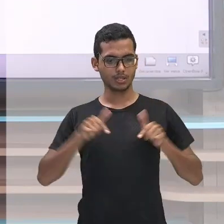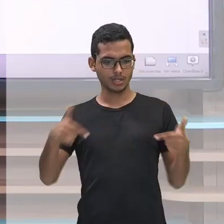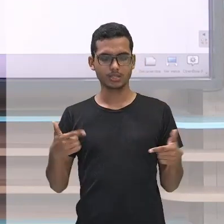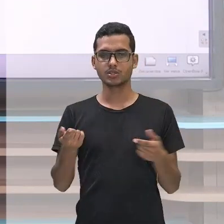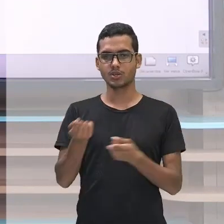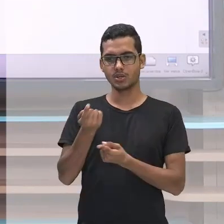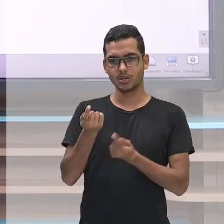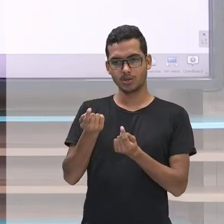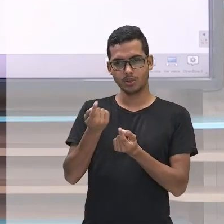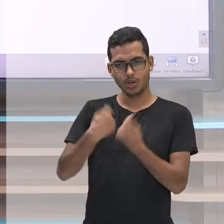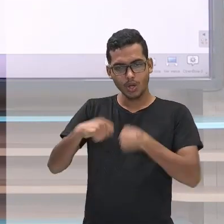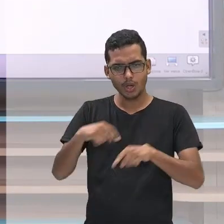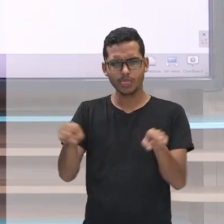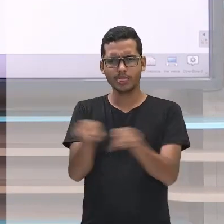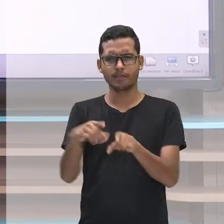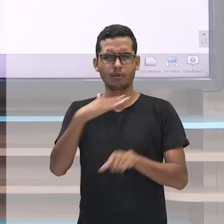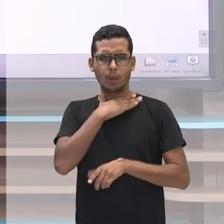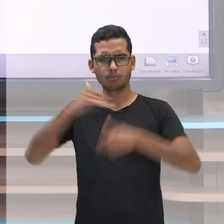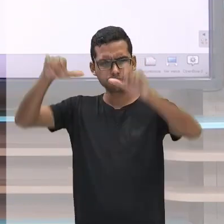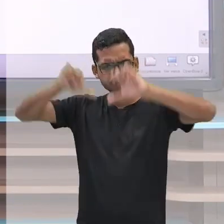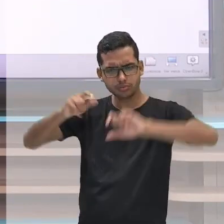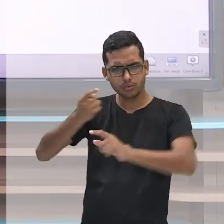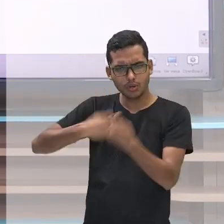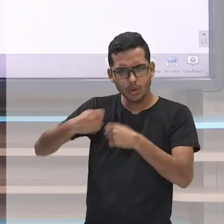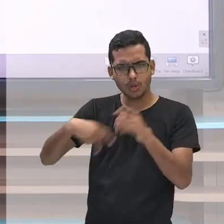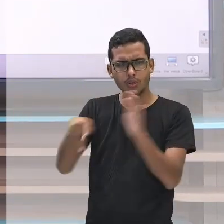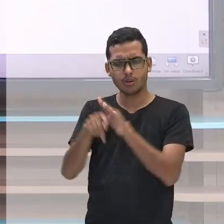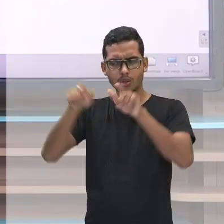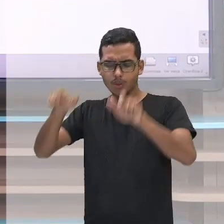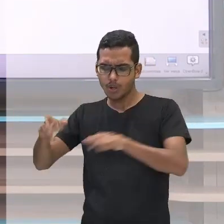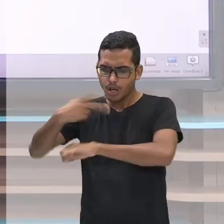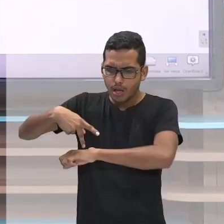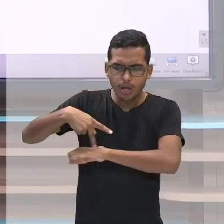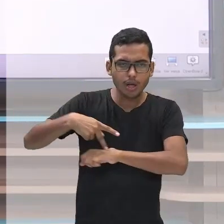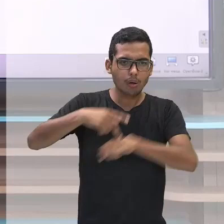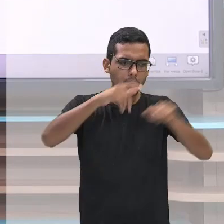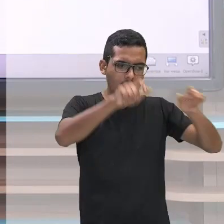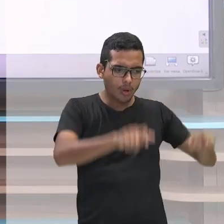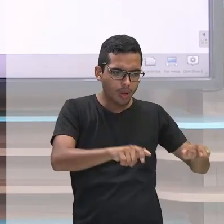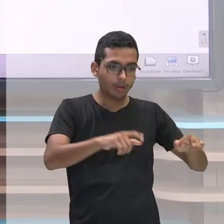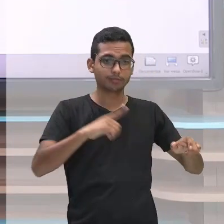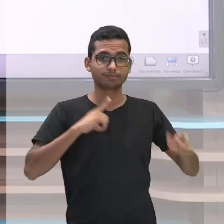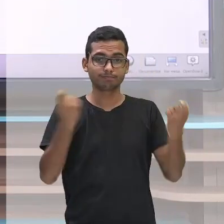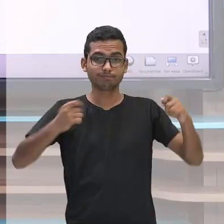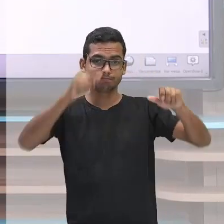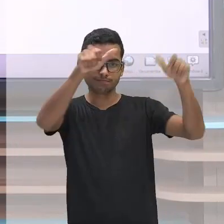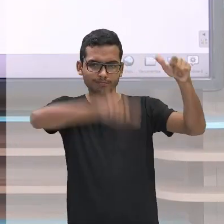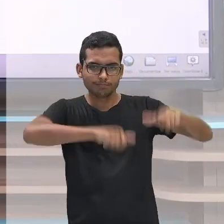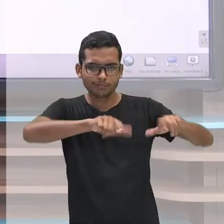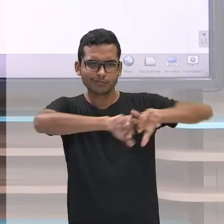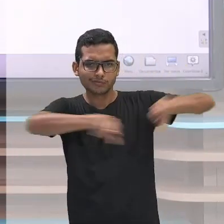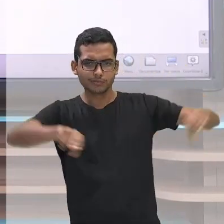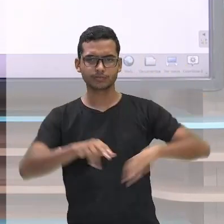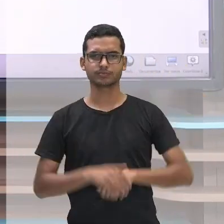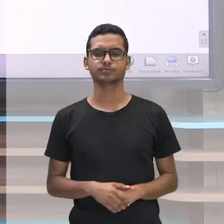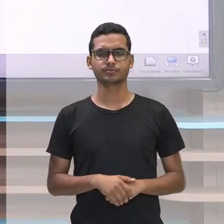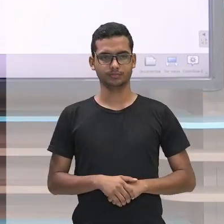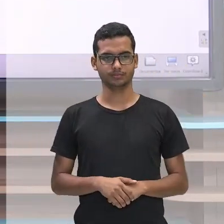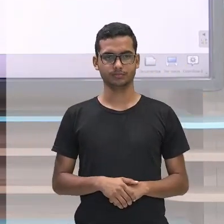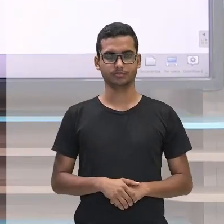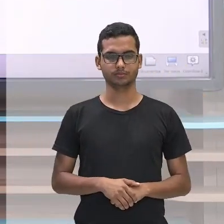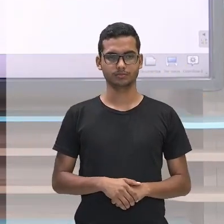econômica naquele país, naquela cidade, e aí você faz diversas análises. E para isso, a gente